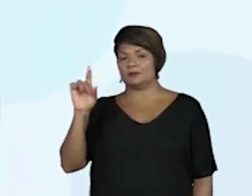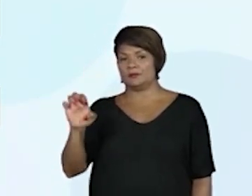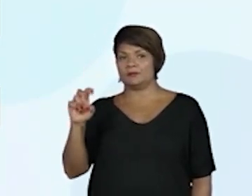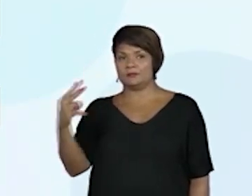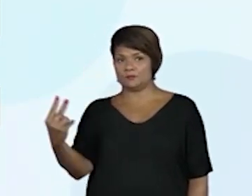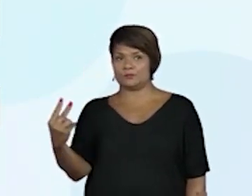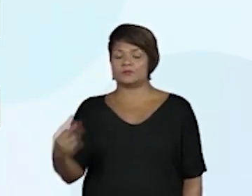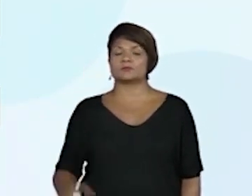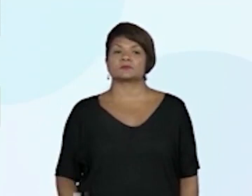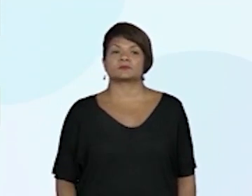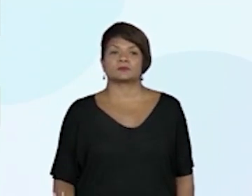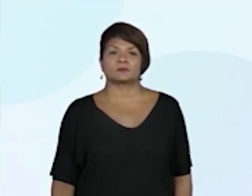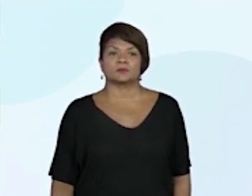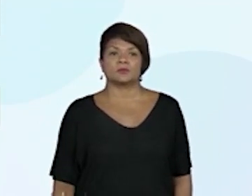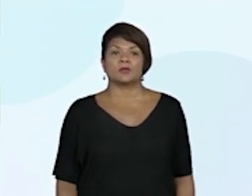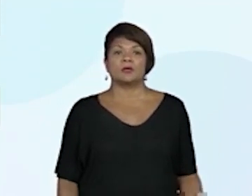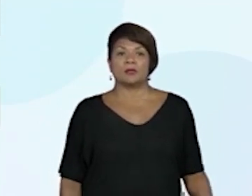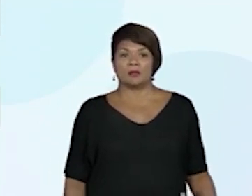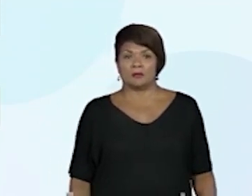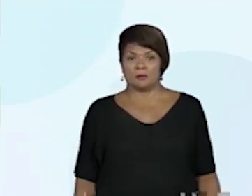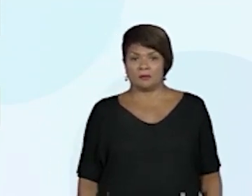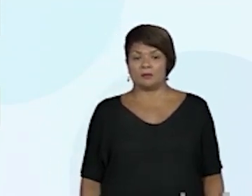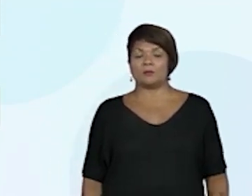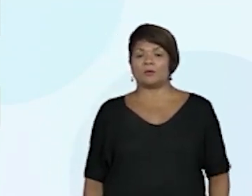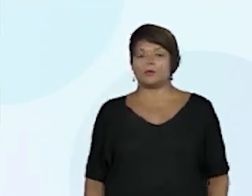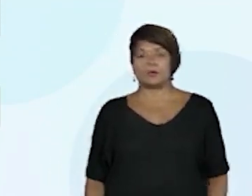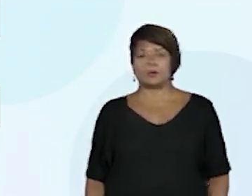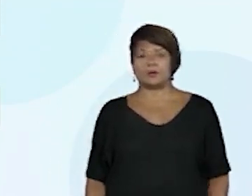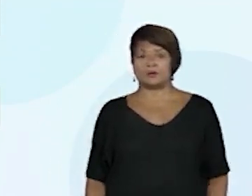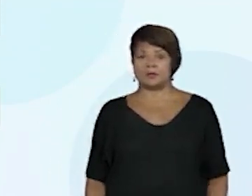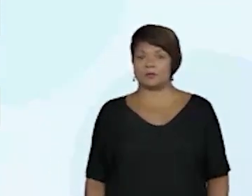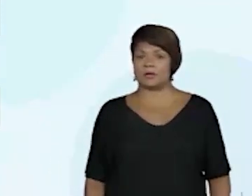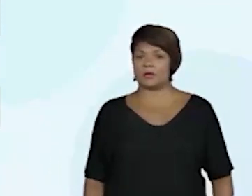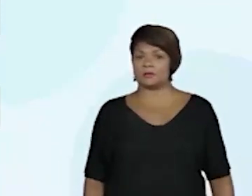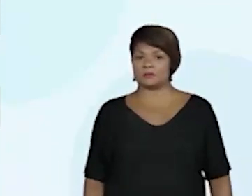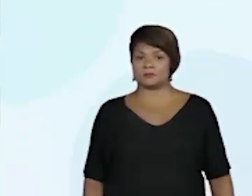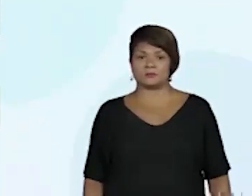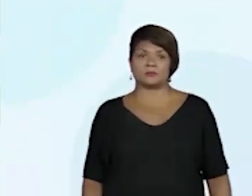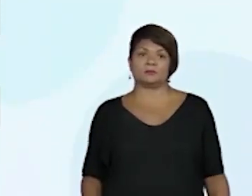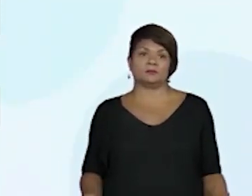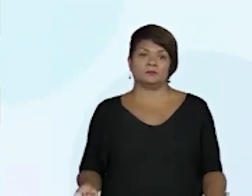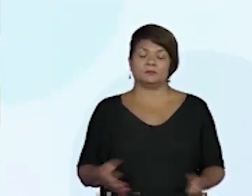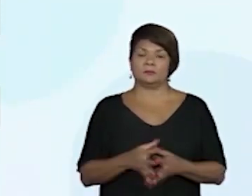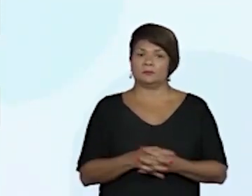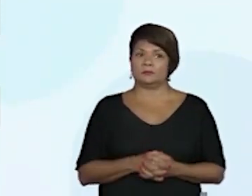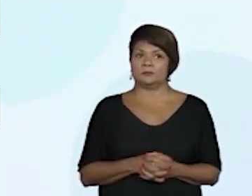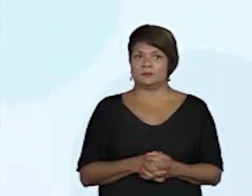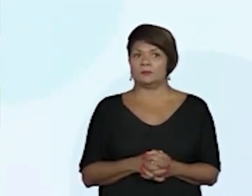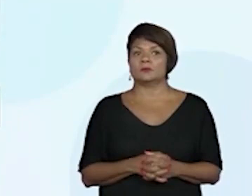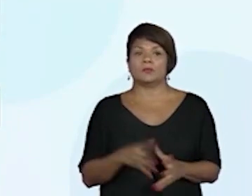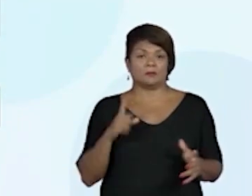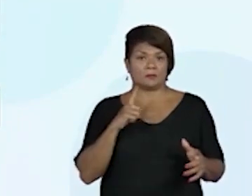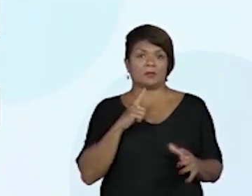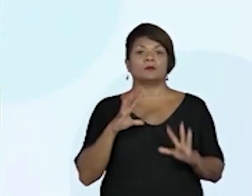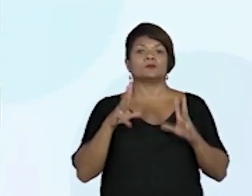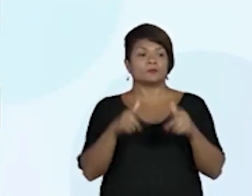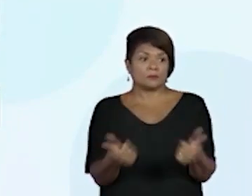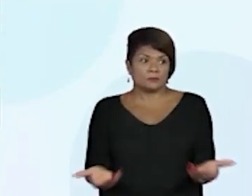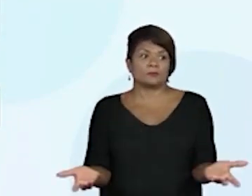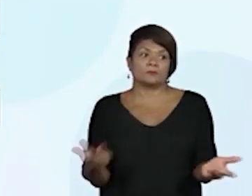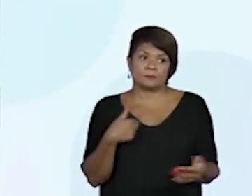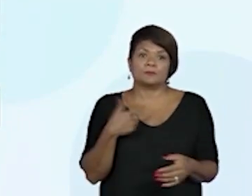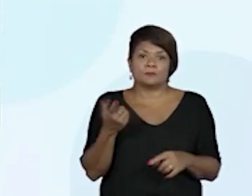unidades. Já estão colocando lá, ó. Estão falando que no EMAI tem as fichas sobrepostas. Tem todo o material, no EMAI